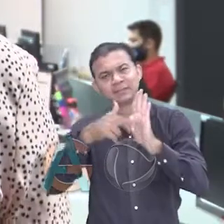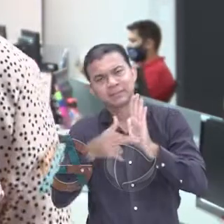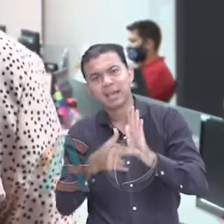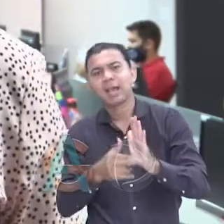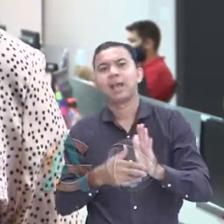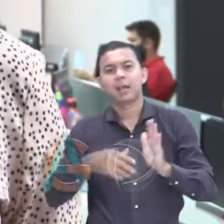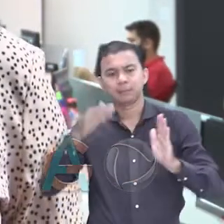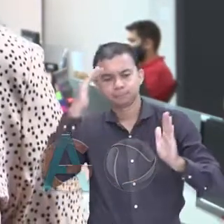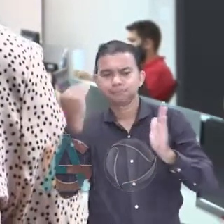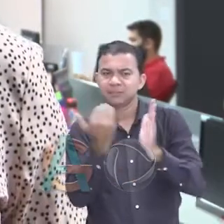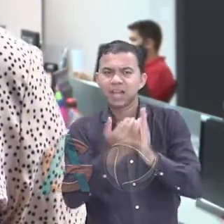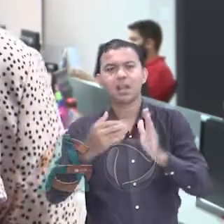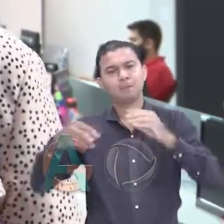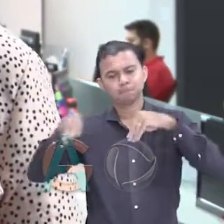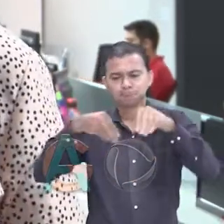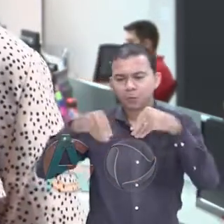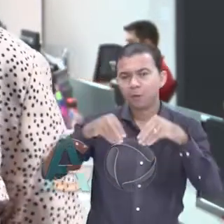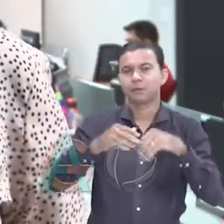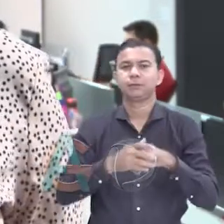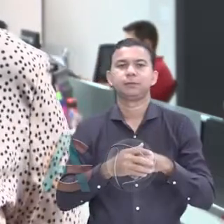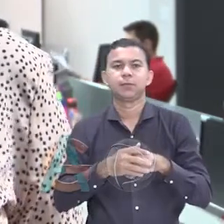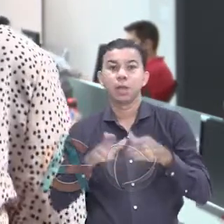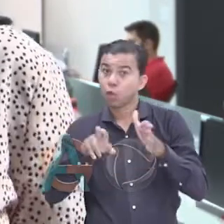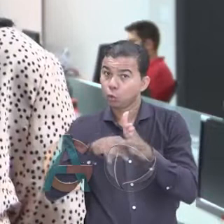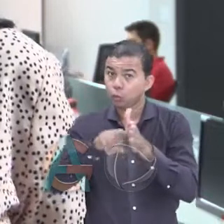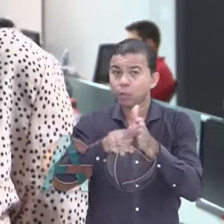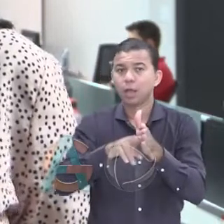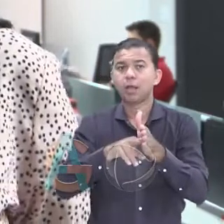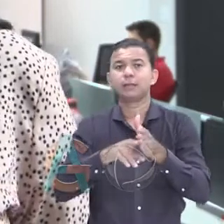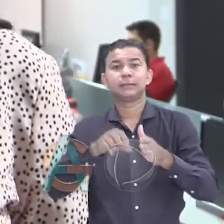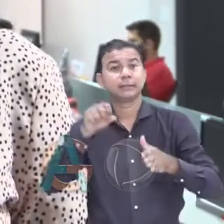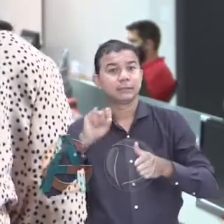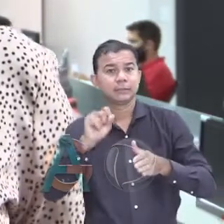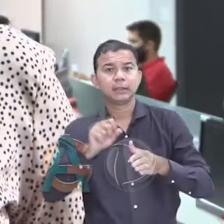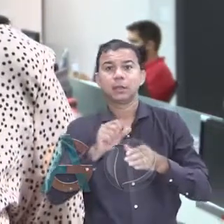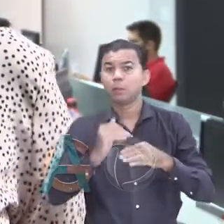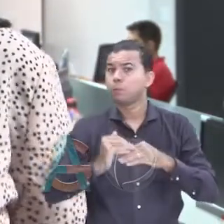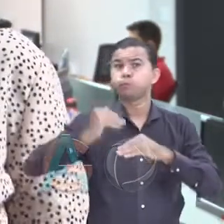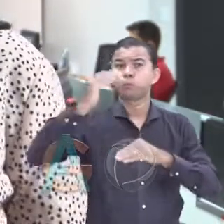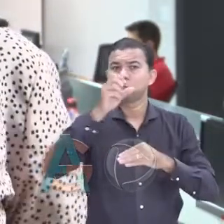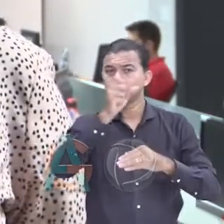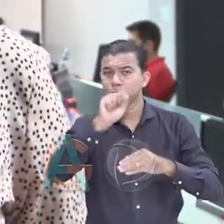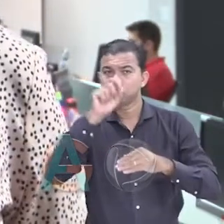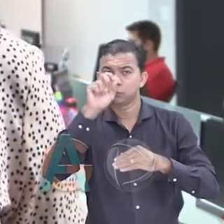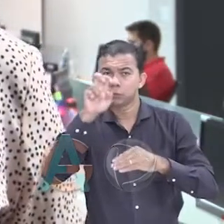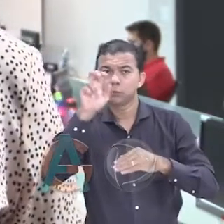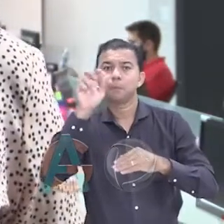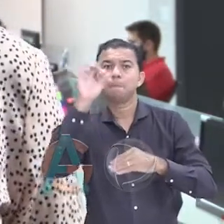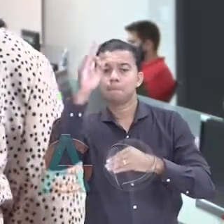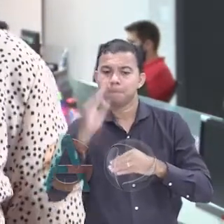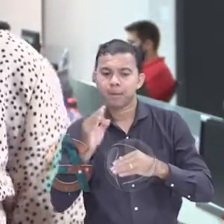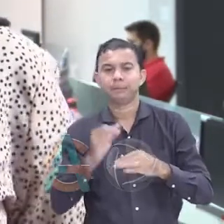brandas. As restrições terão validade enquanto a taxa estadual de ocupação de UTIs for superior a